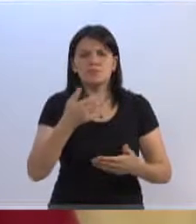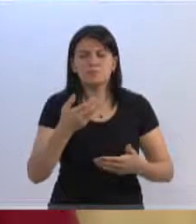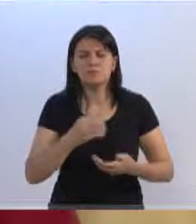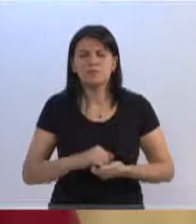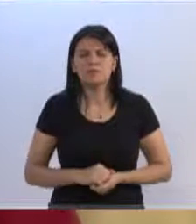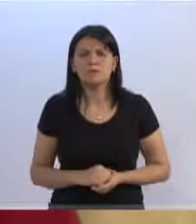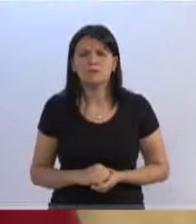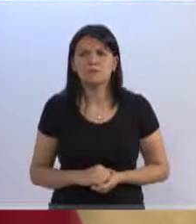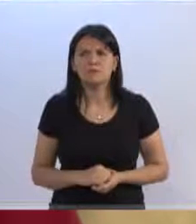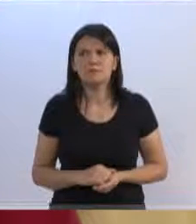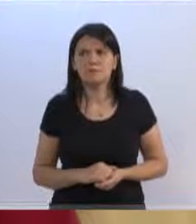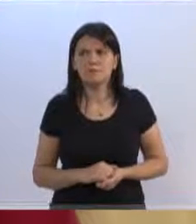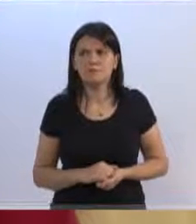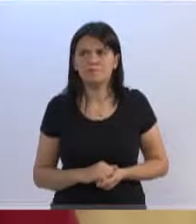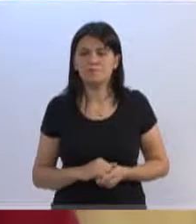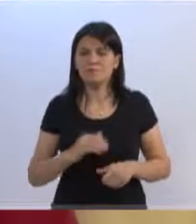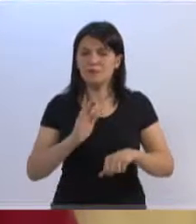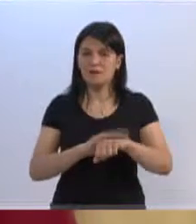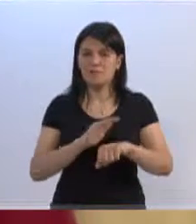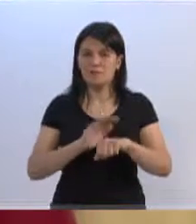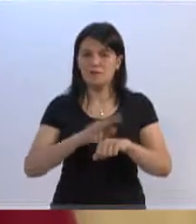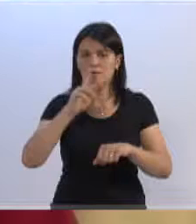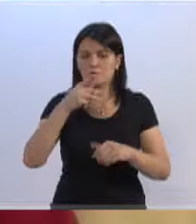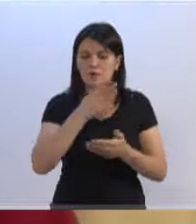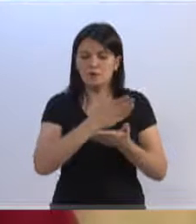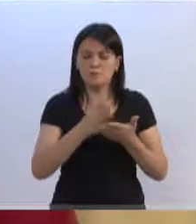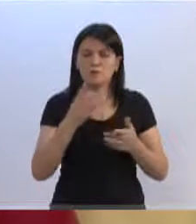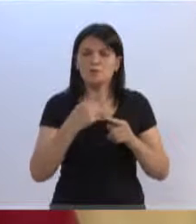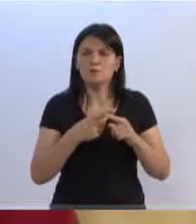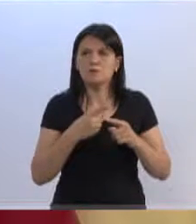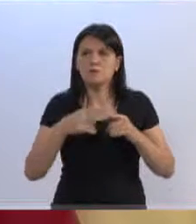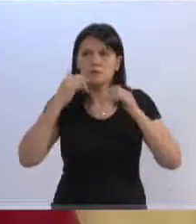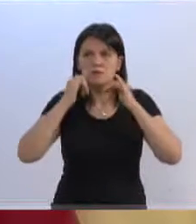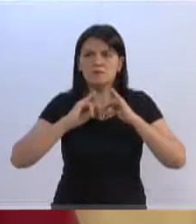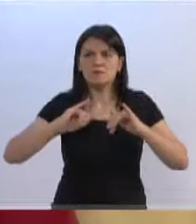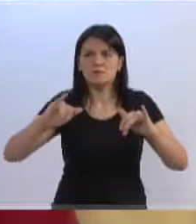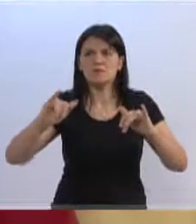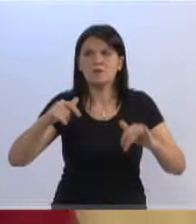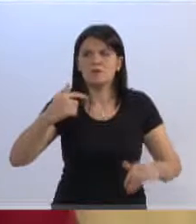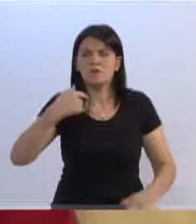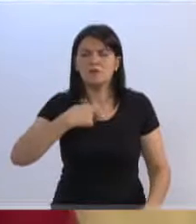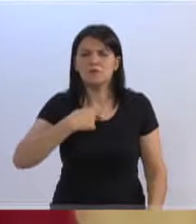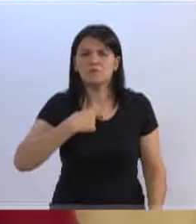Faço essa fala inicial para dizer que eu fiquei